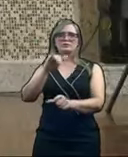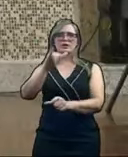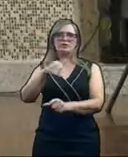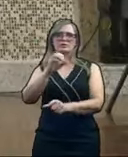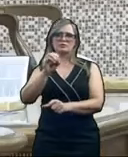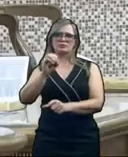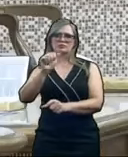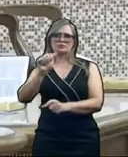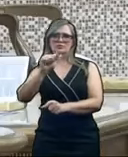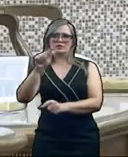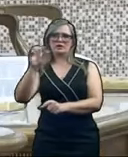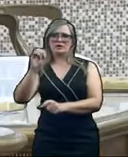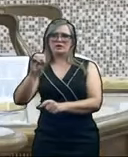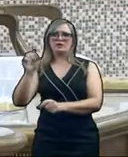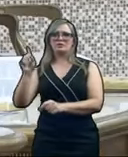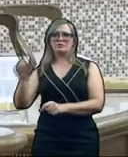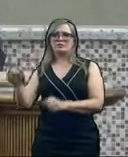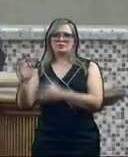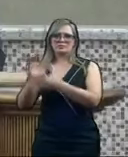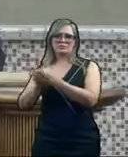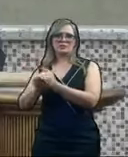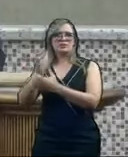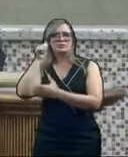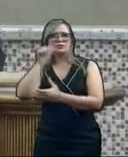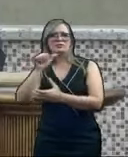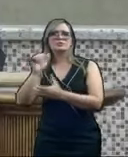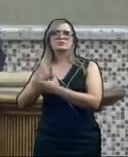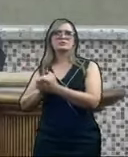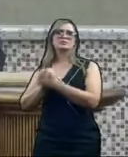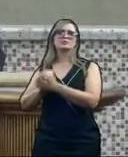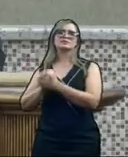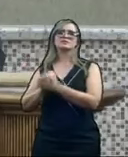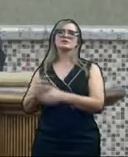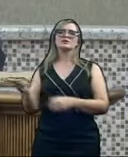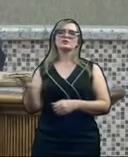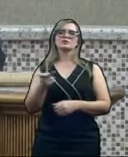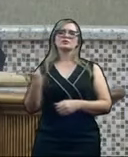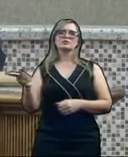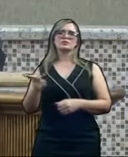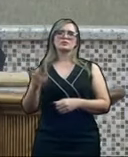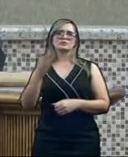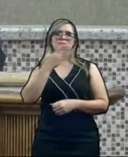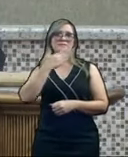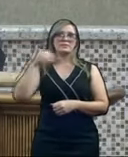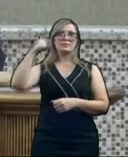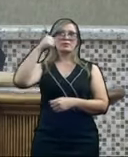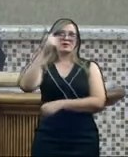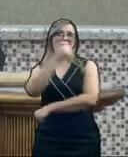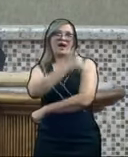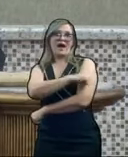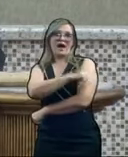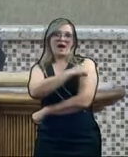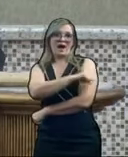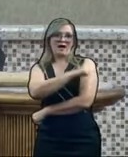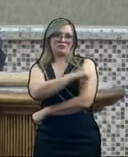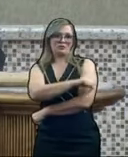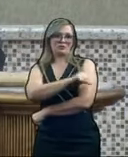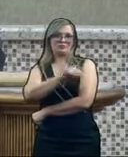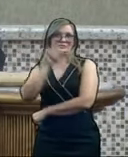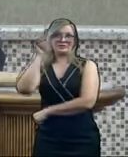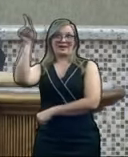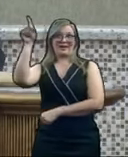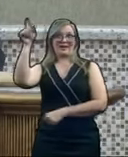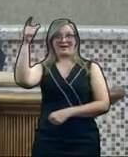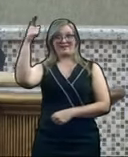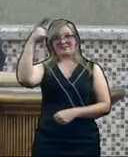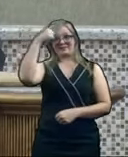taça grande uma condecoração da faculdade que eles foram os dois melhores alunos do curso de contábeis da faculdade durante